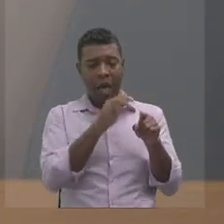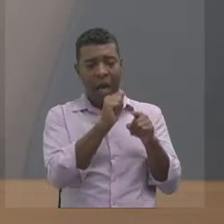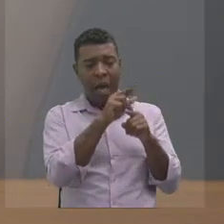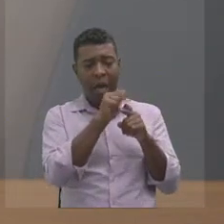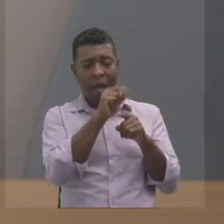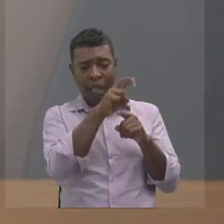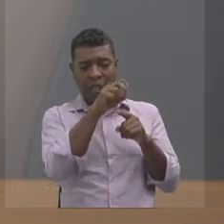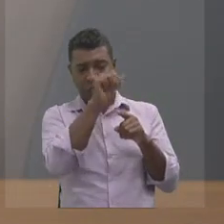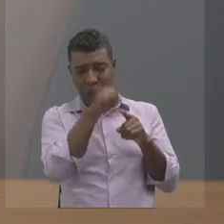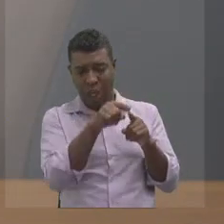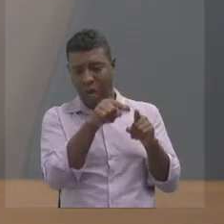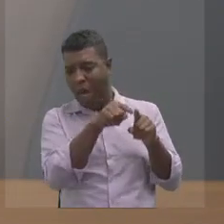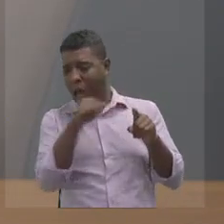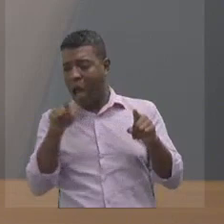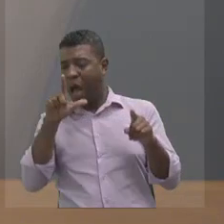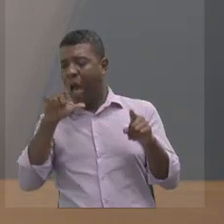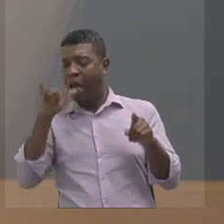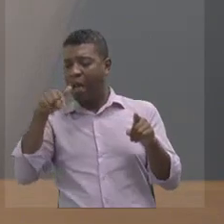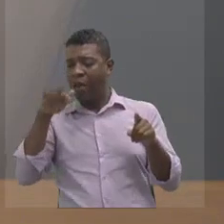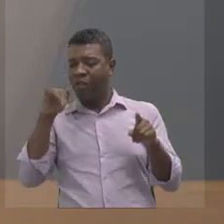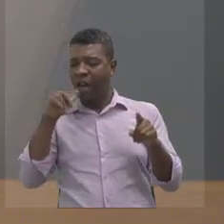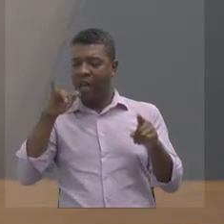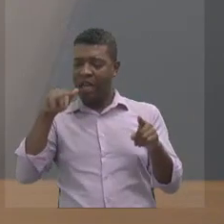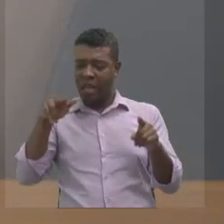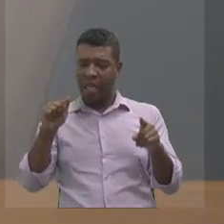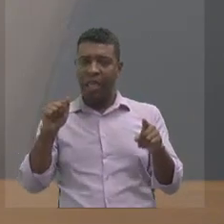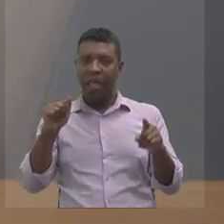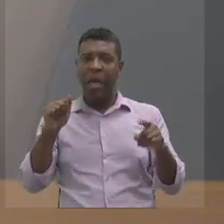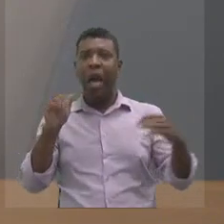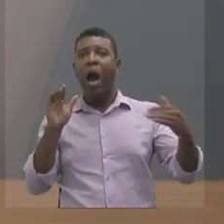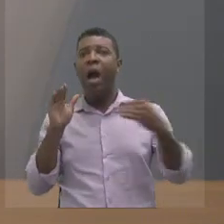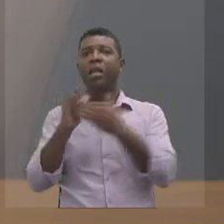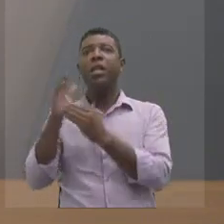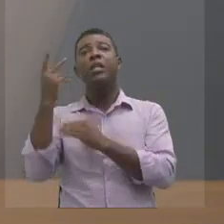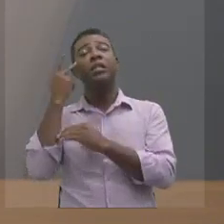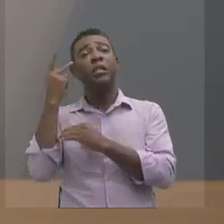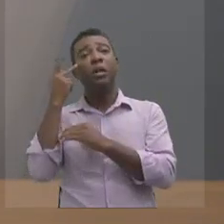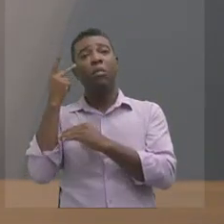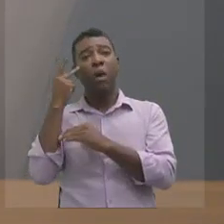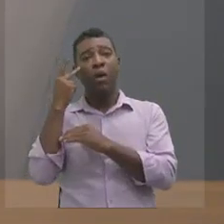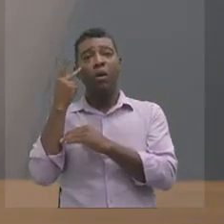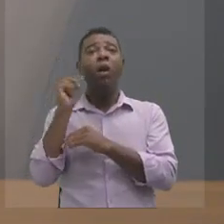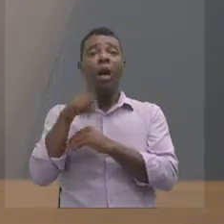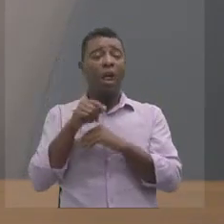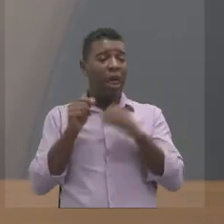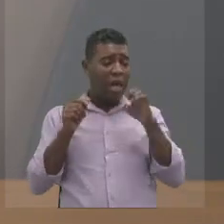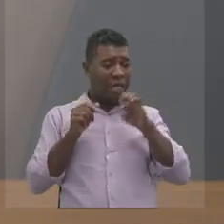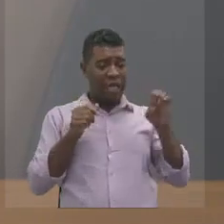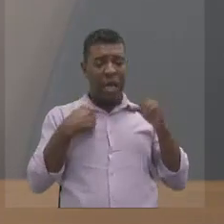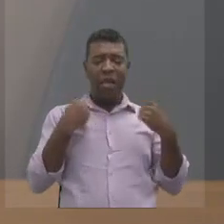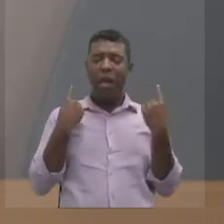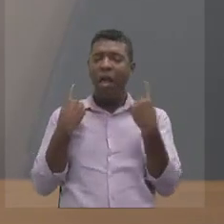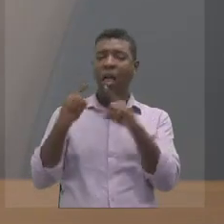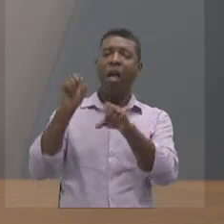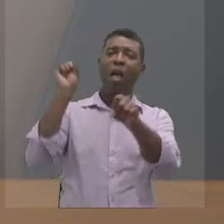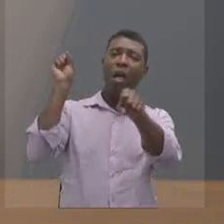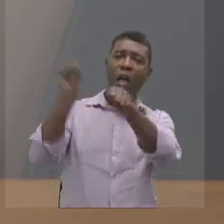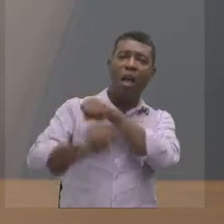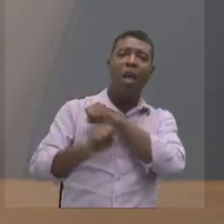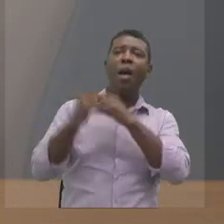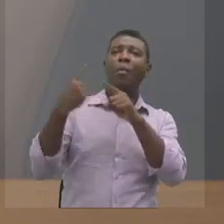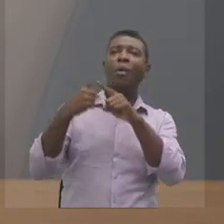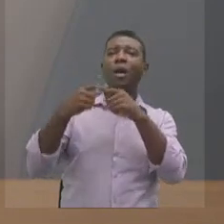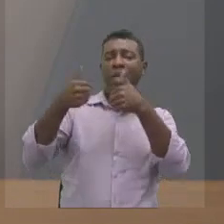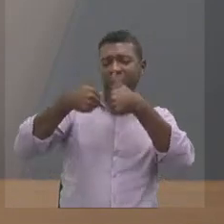a Rifaina e foi até em São Paulo foi até atacado pela esquerda nessa casa dizendo que estava favorecendo um rancho